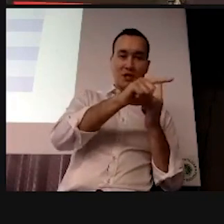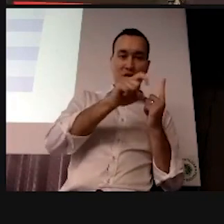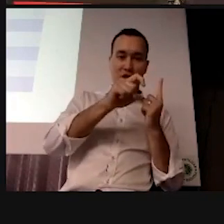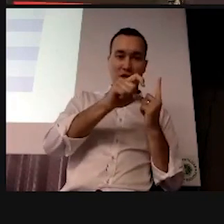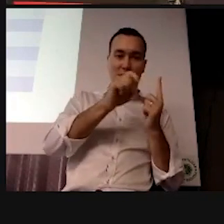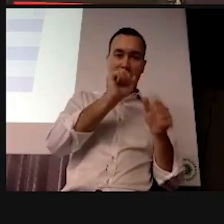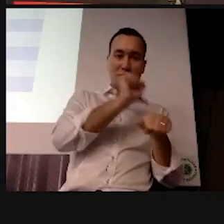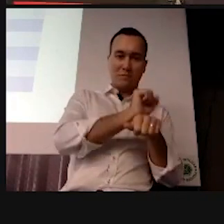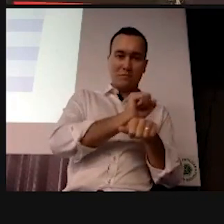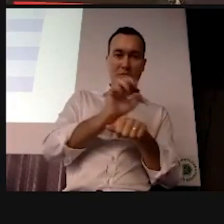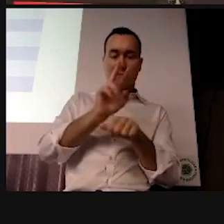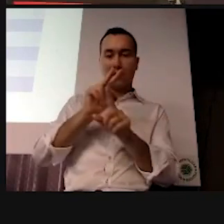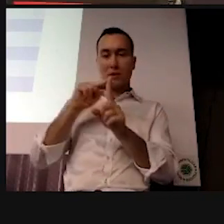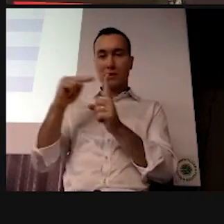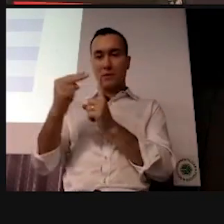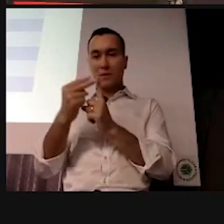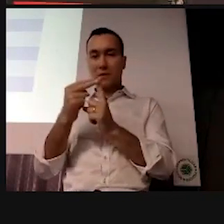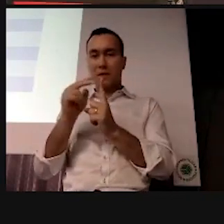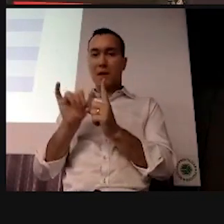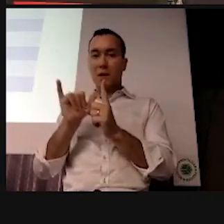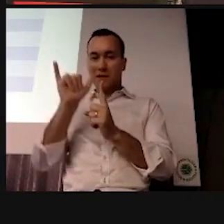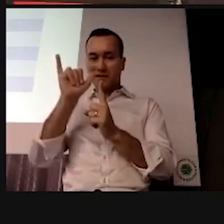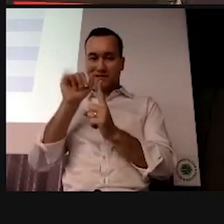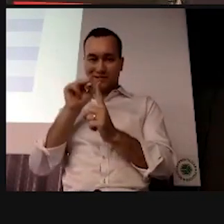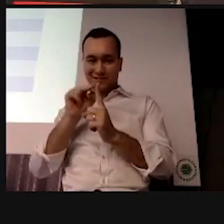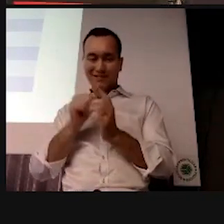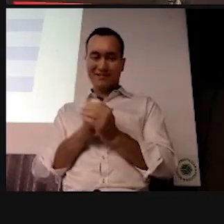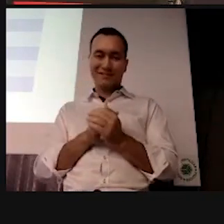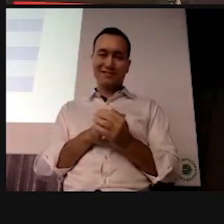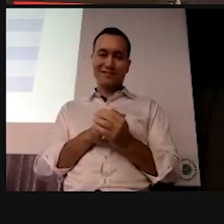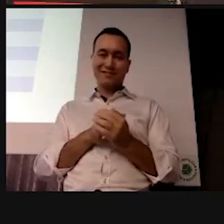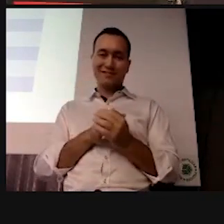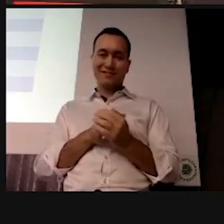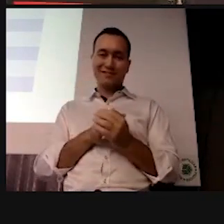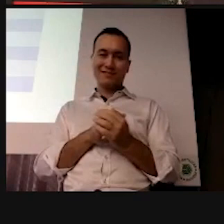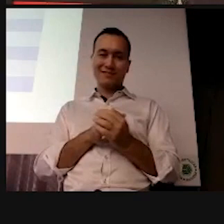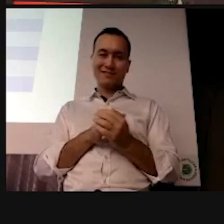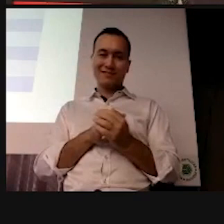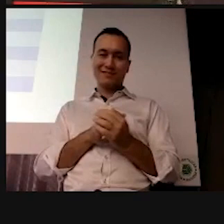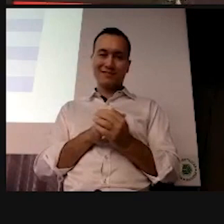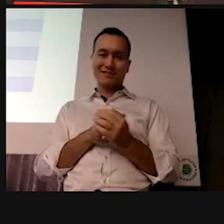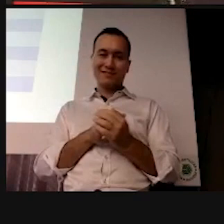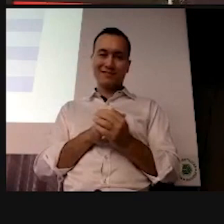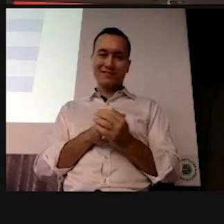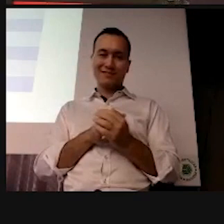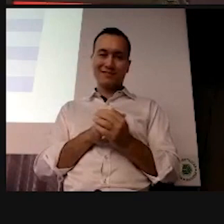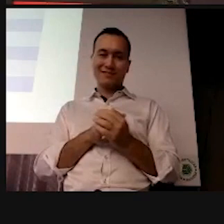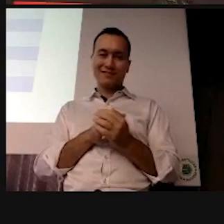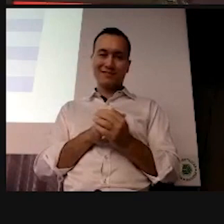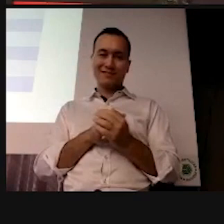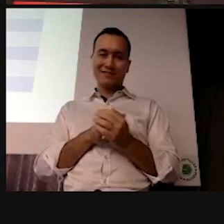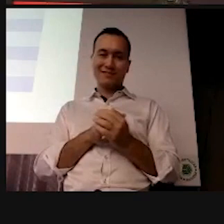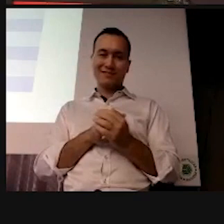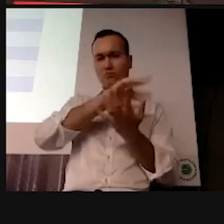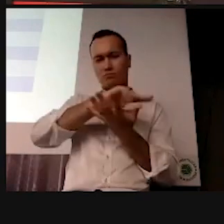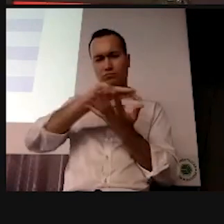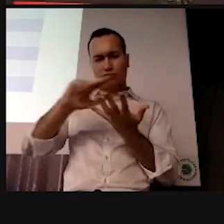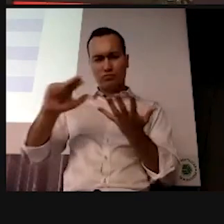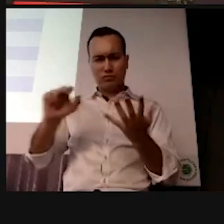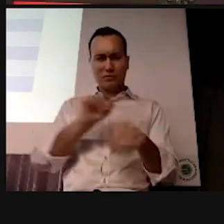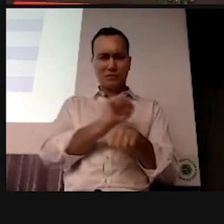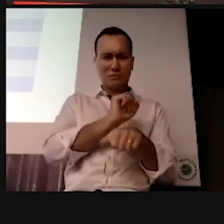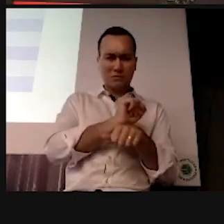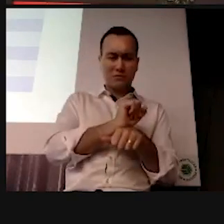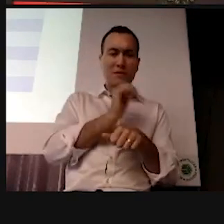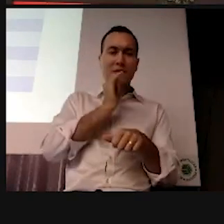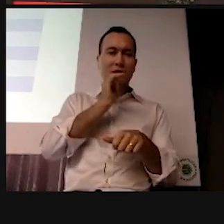em rede, sair da motivação extrínseca para intrínseca, sair de ações padronizadas, todo mundo do mesmo jeito,